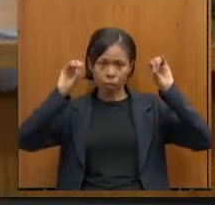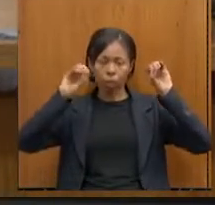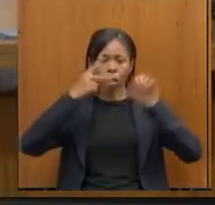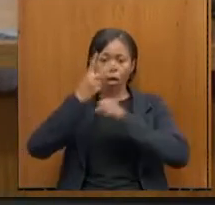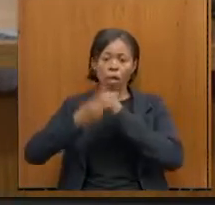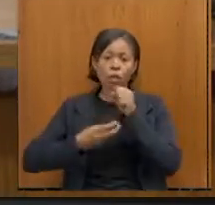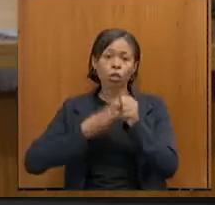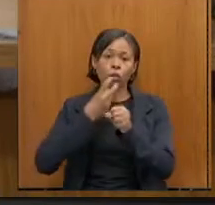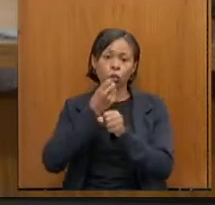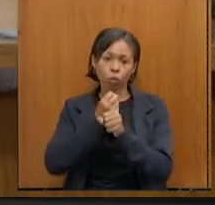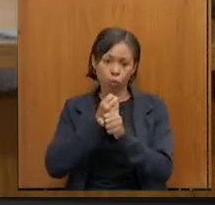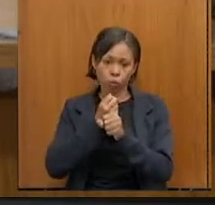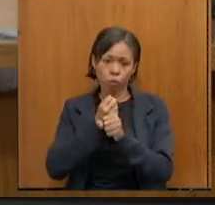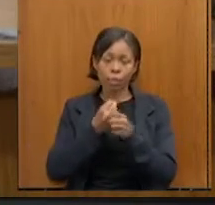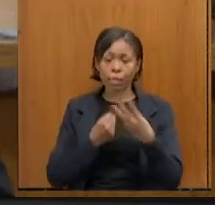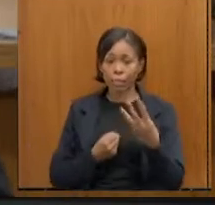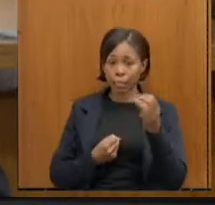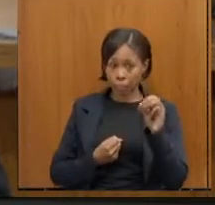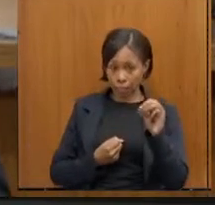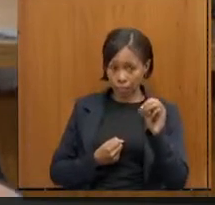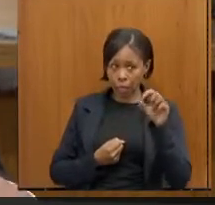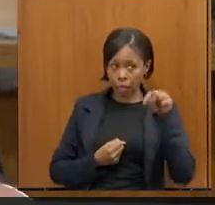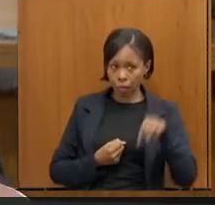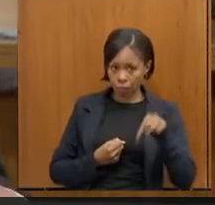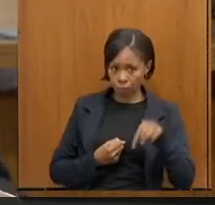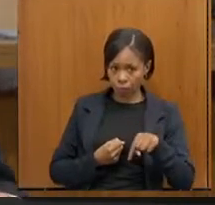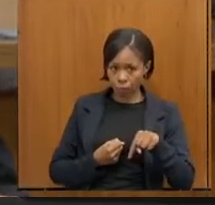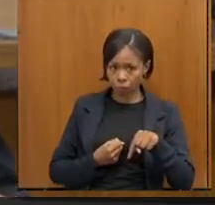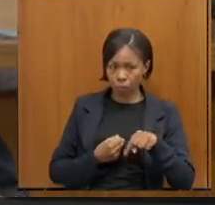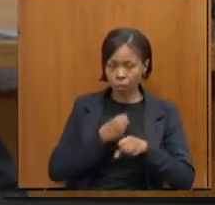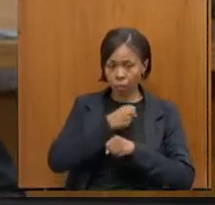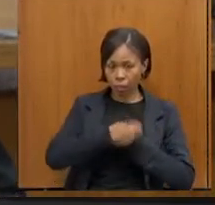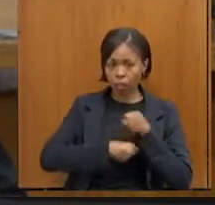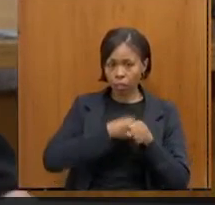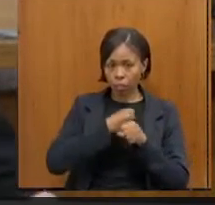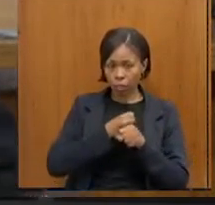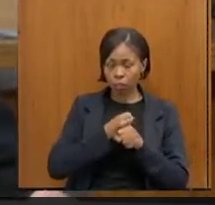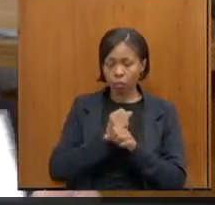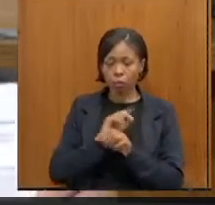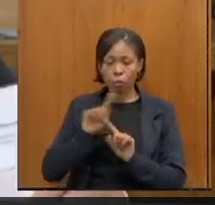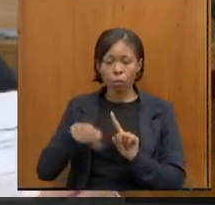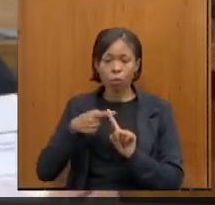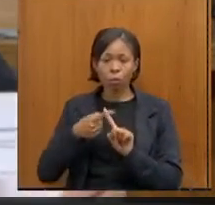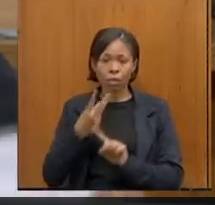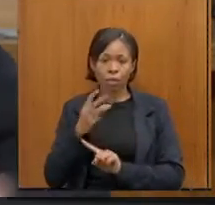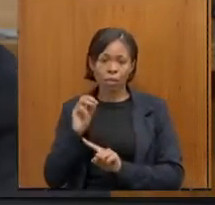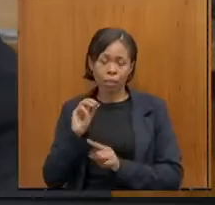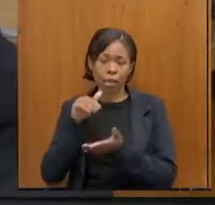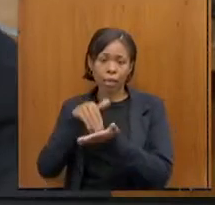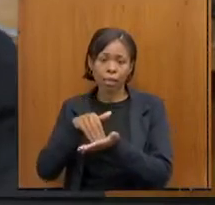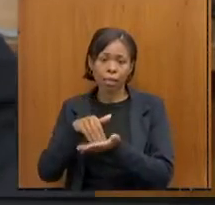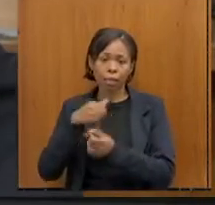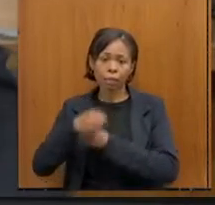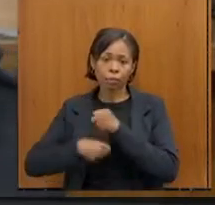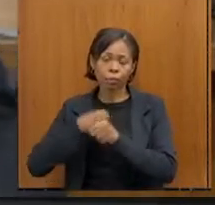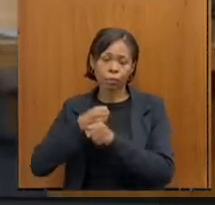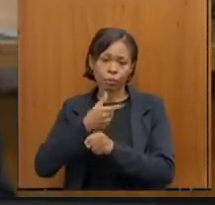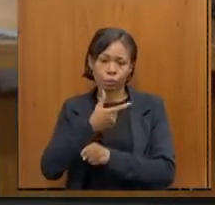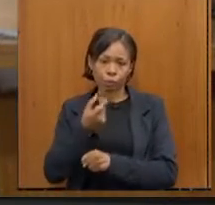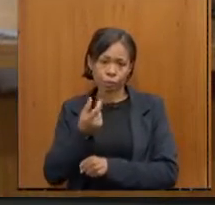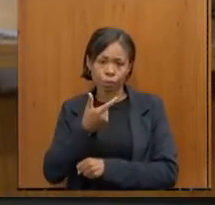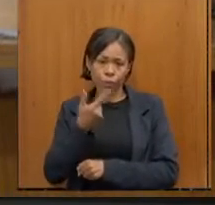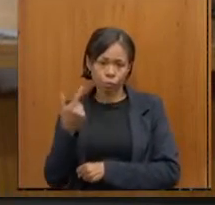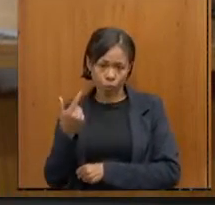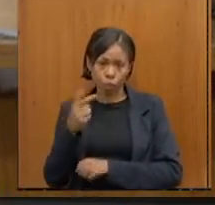30 segundos mais 30 até 2022 né e já